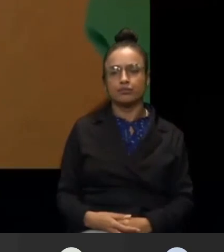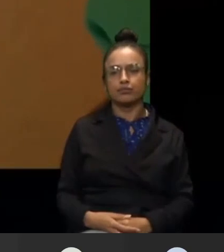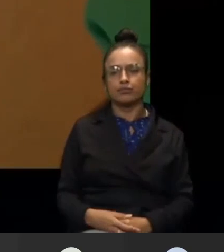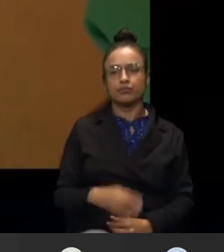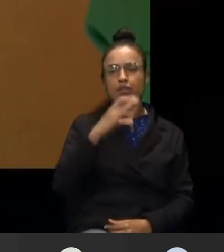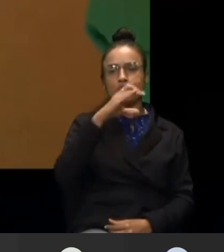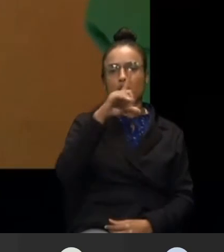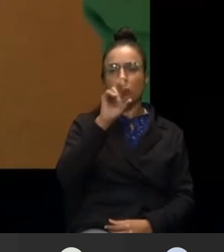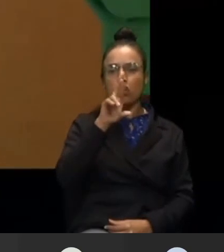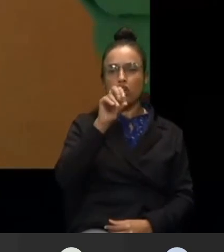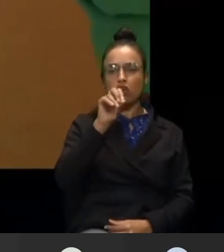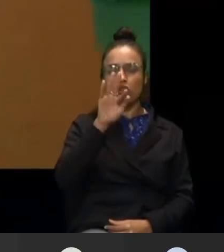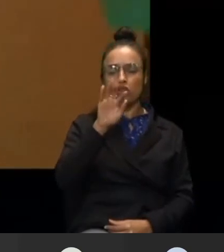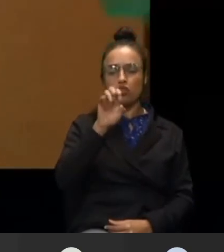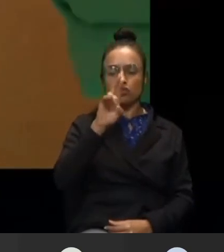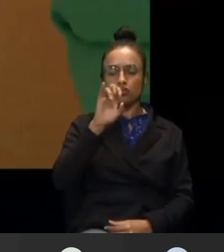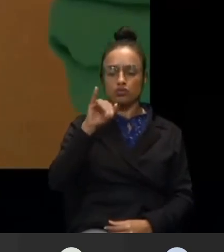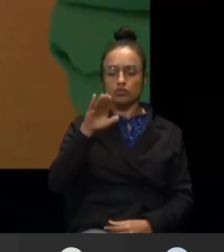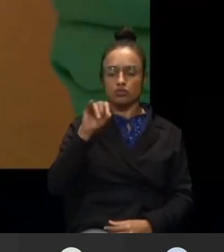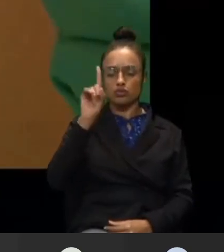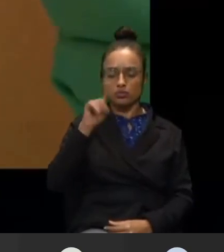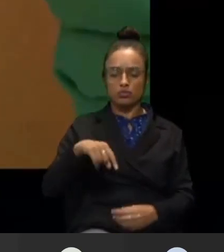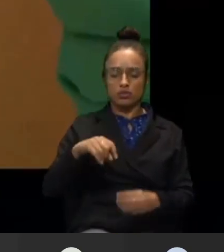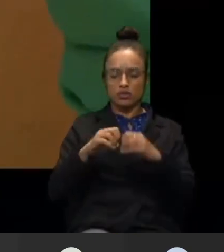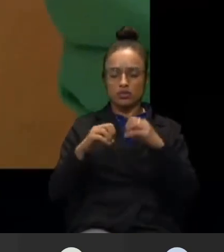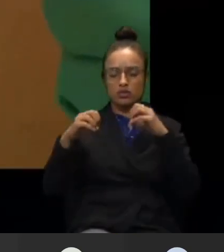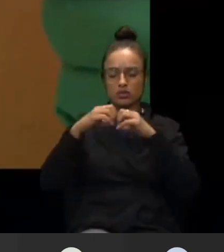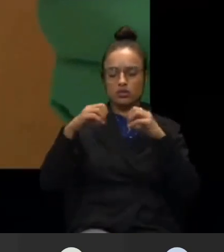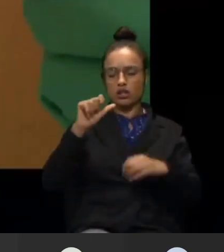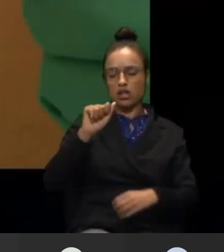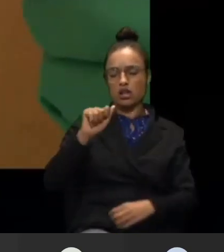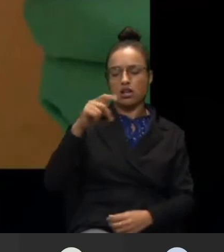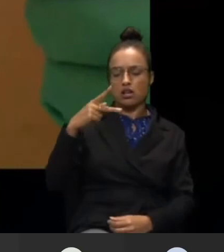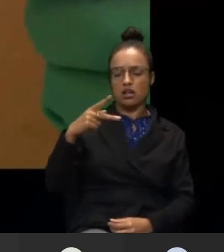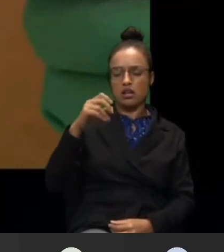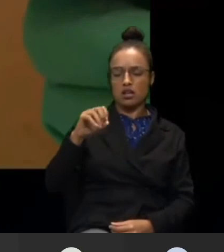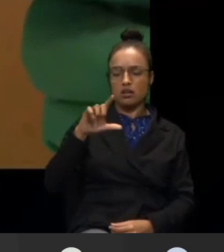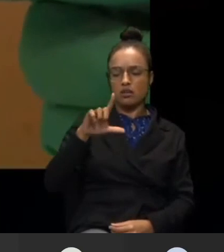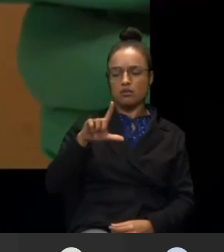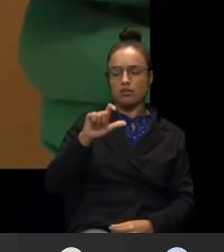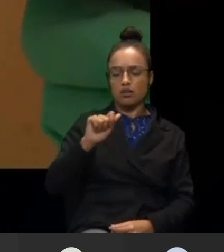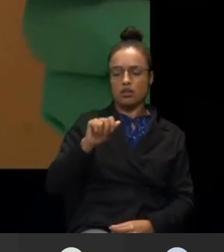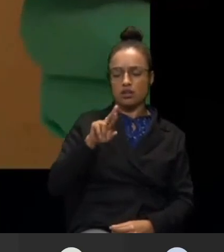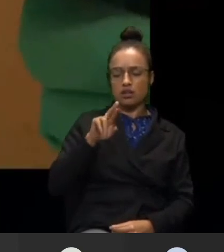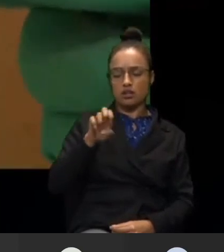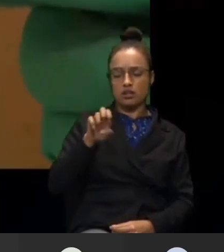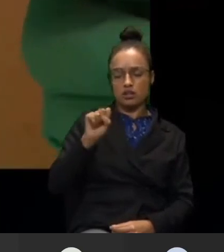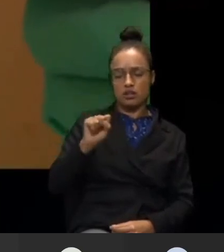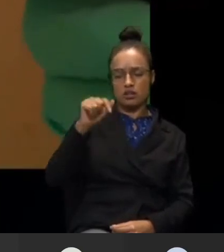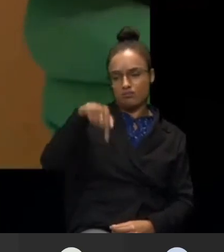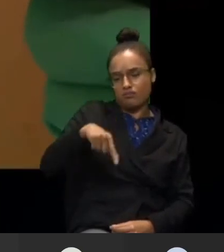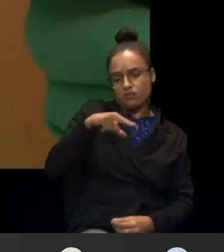E o cloroforme contendo os compostos apolares, lipossolúveis.